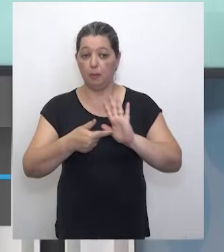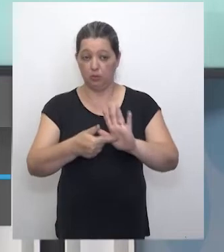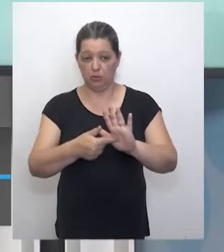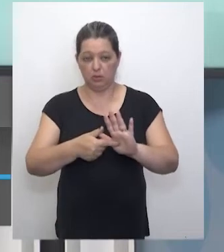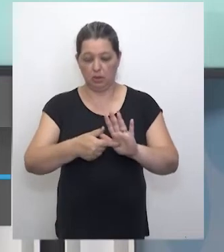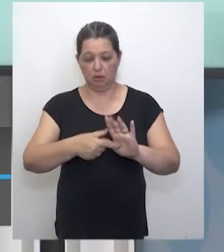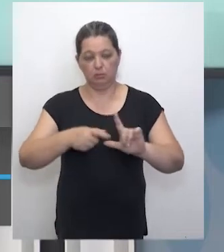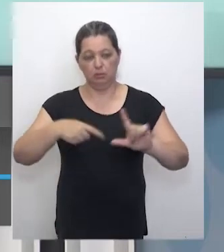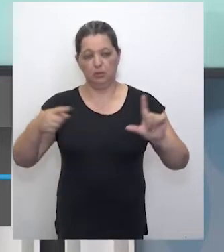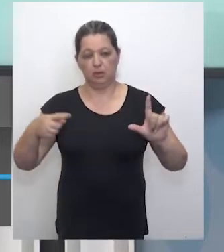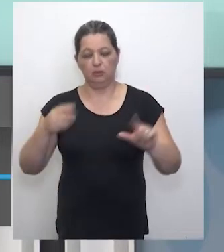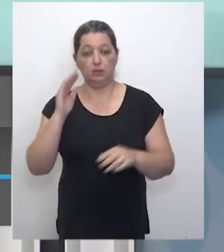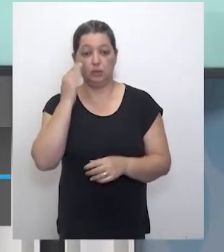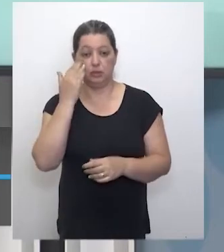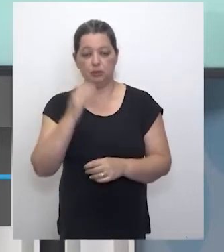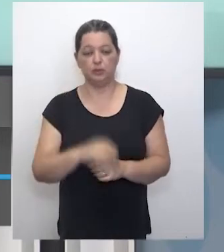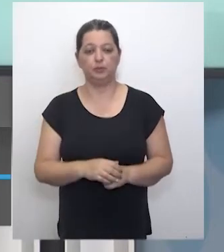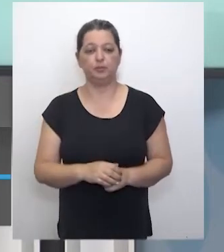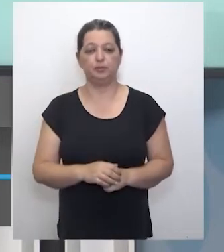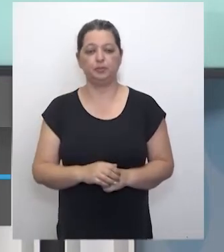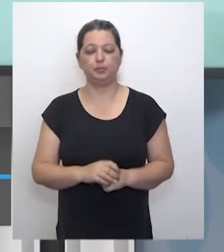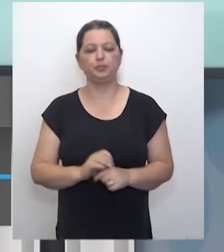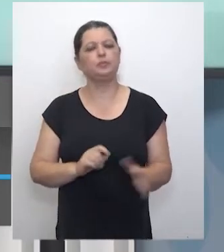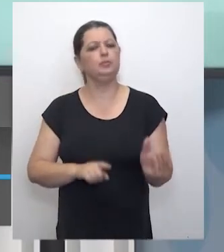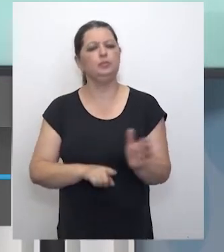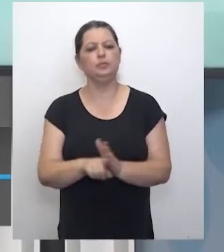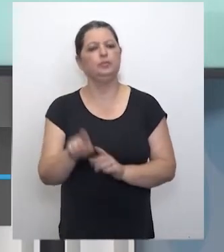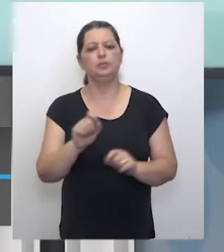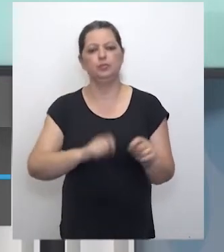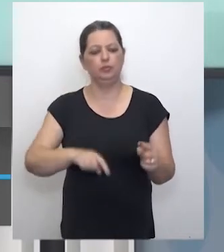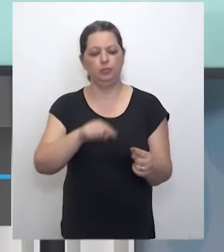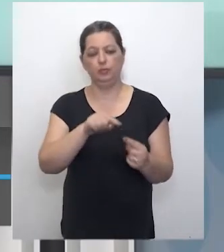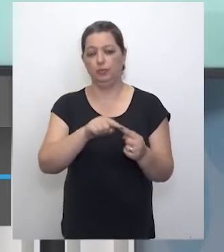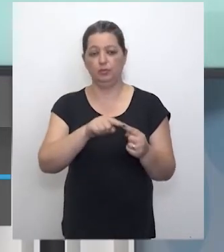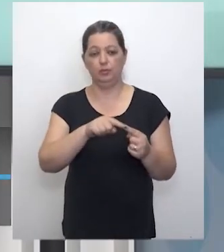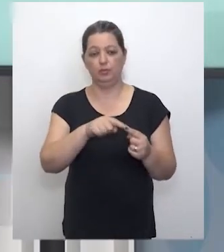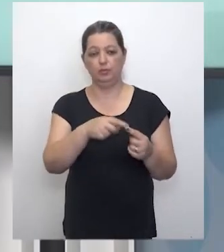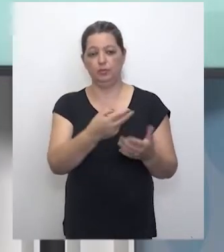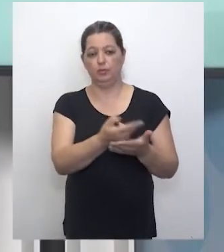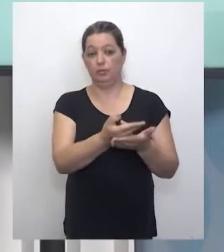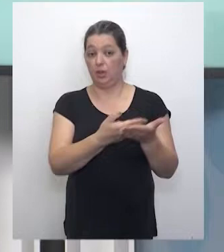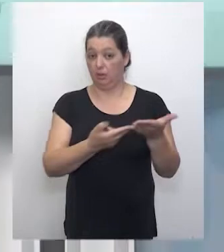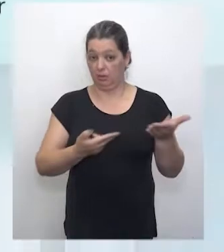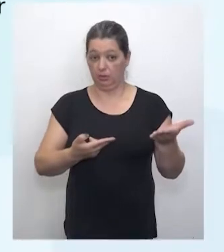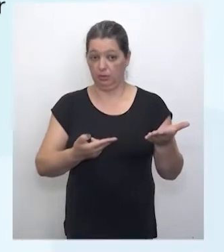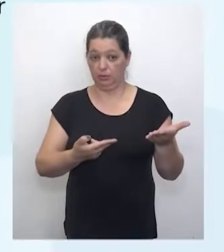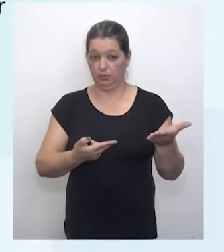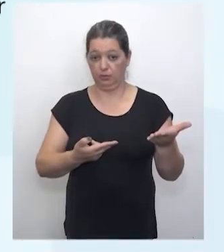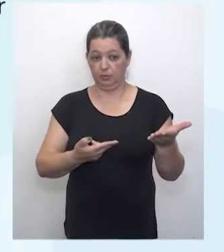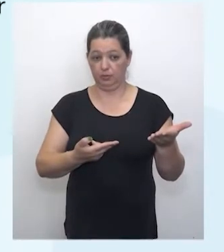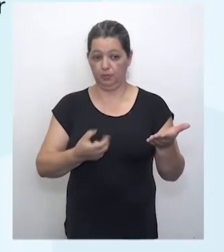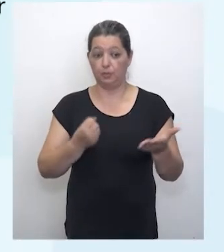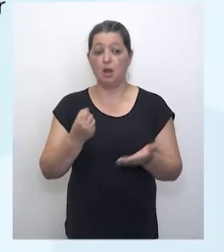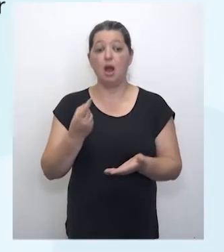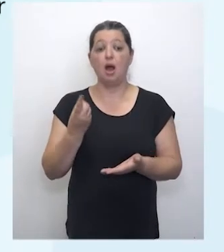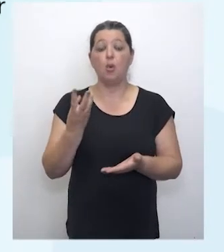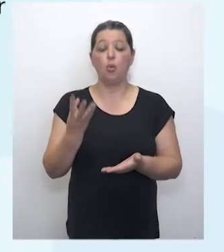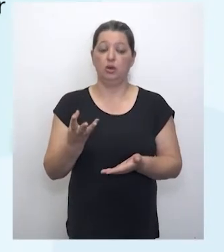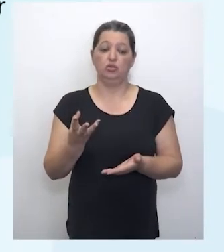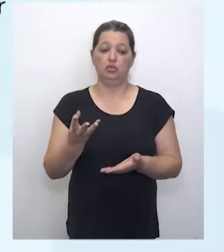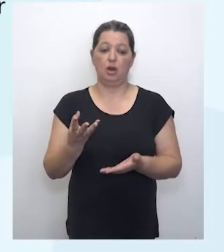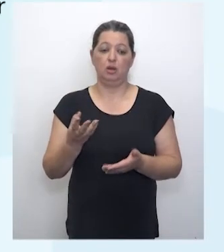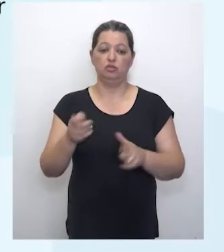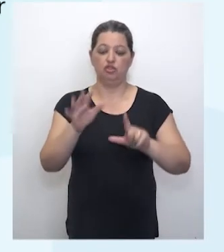aí, qual então é o objetivo dessas figuras? Muito bem, a quantidade